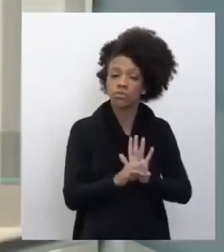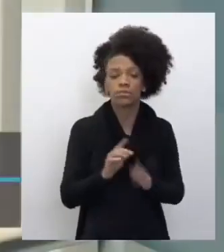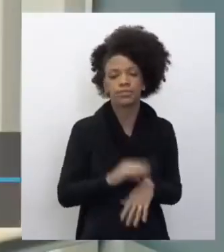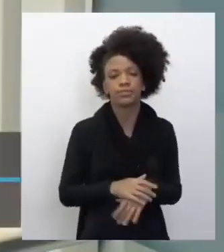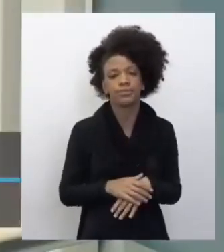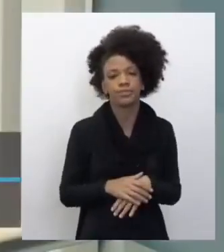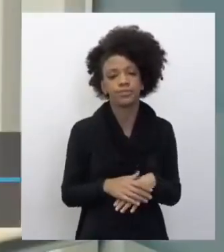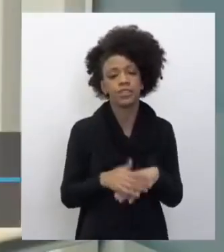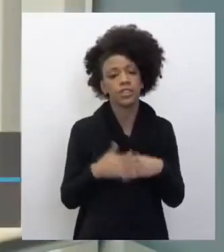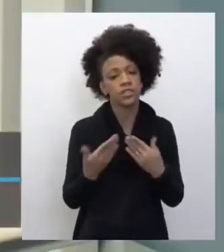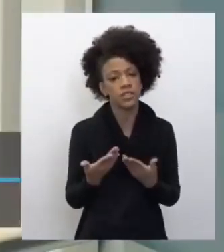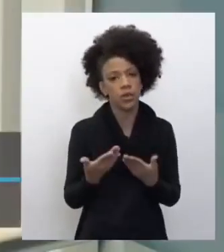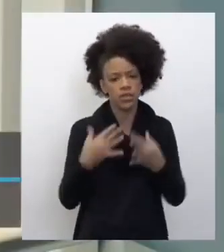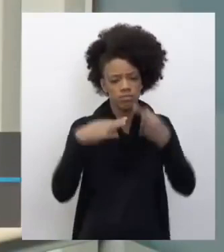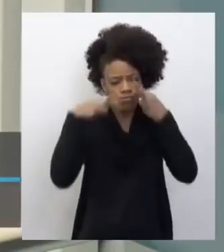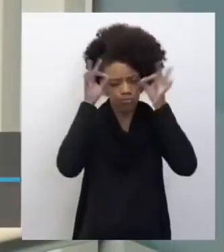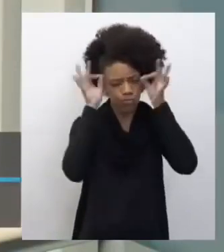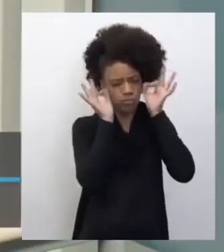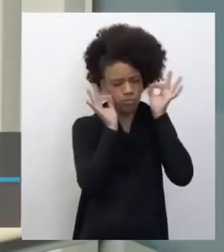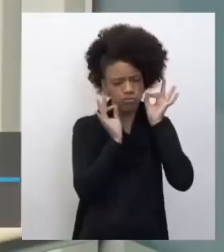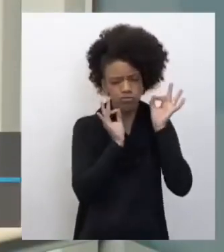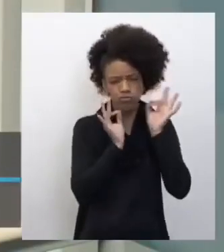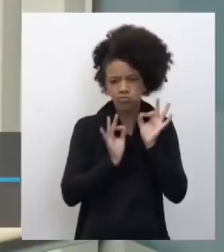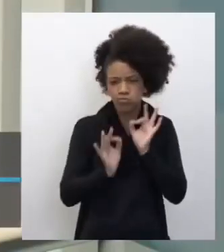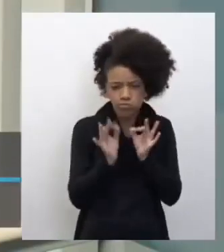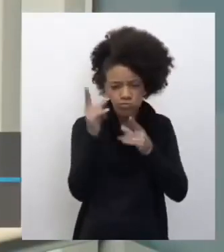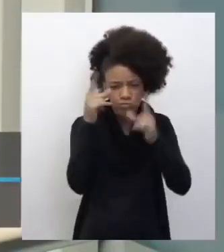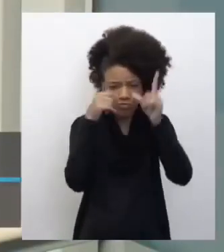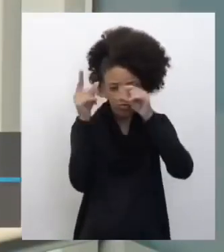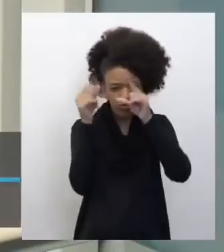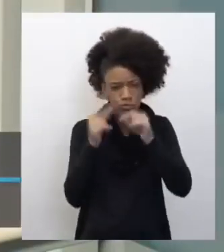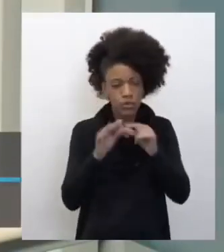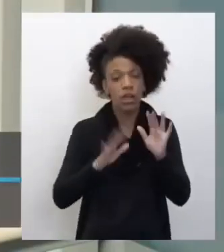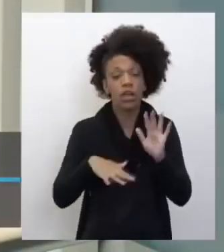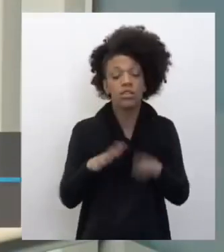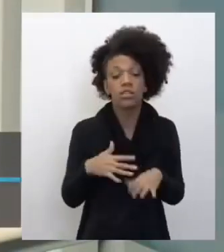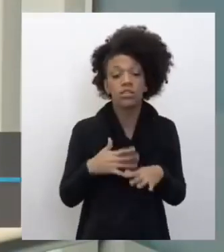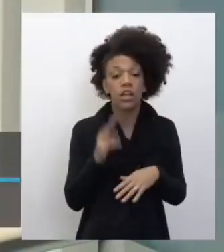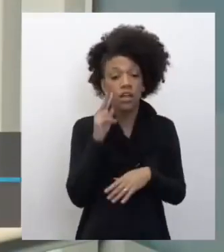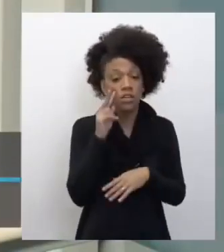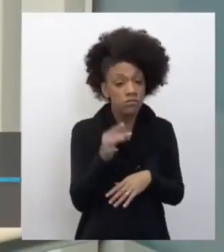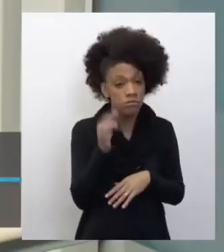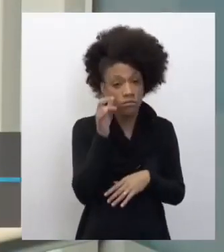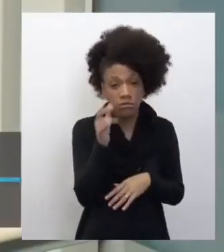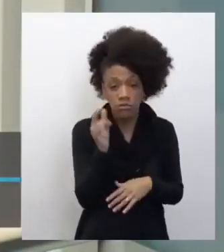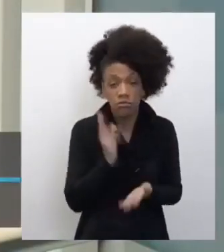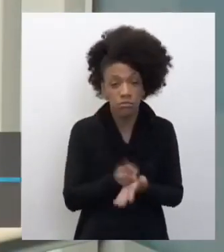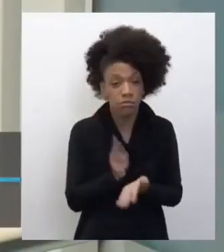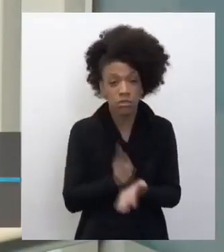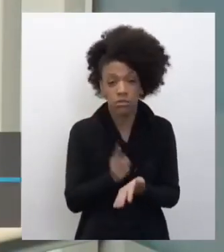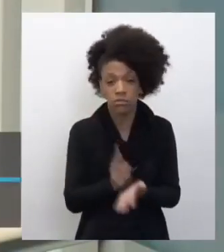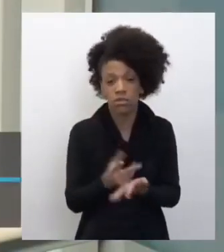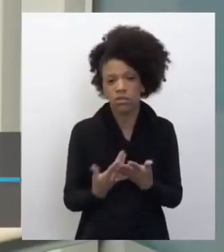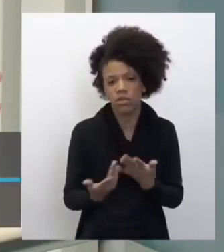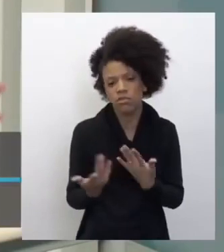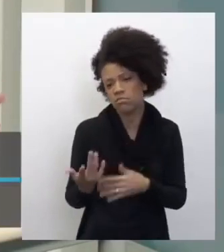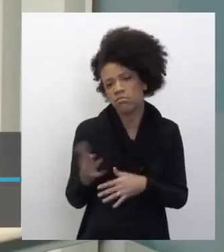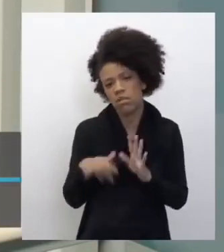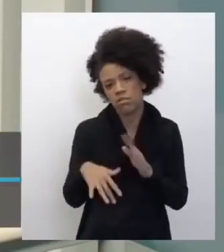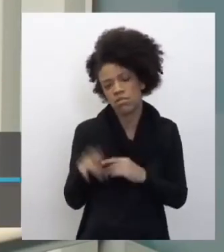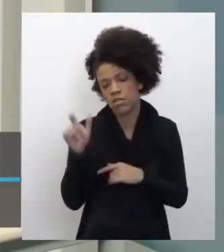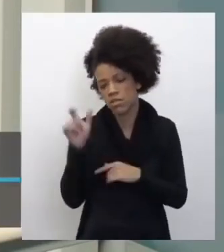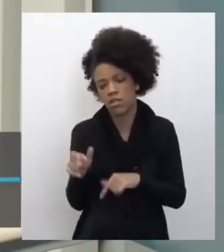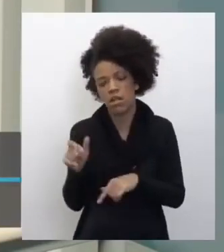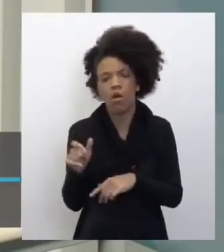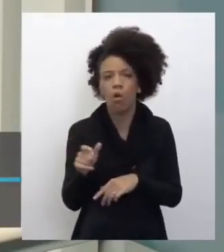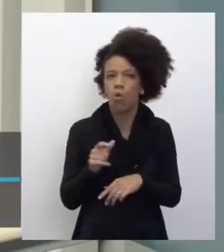Então, elas eram tão bem feitas com tanto capricho, às vezes, que às vezes eles iam assistir várias vezes, porque às vezes o ator usava 2, 3